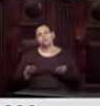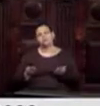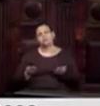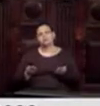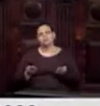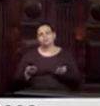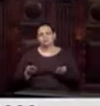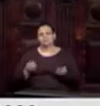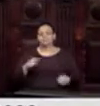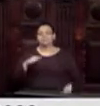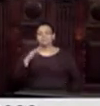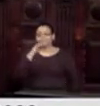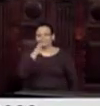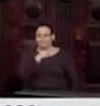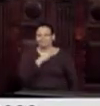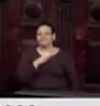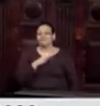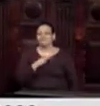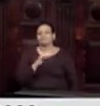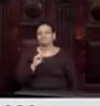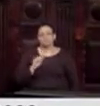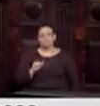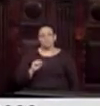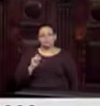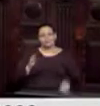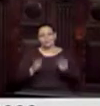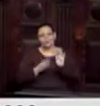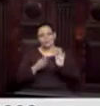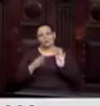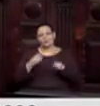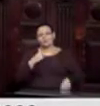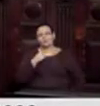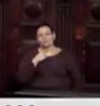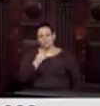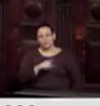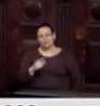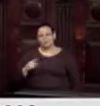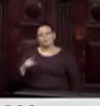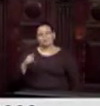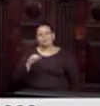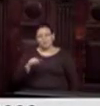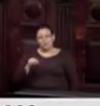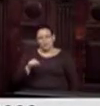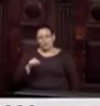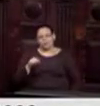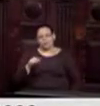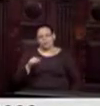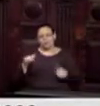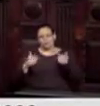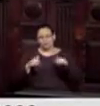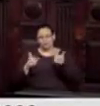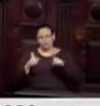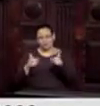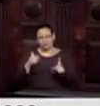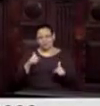de maneira evidente, o propósito com a chamada reforma trabalhista.